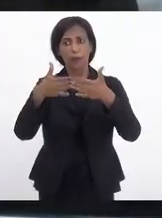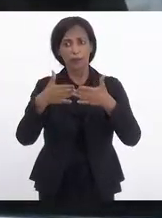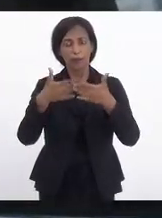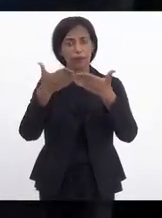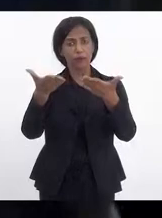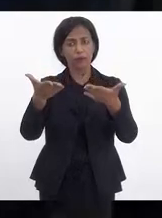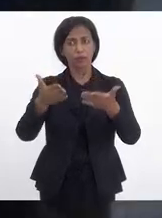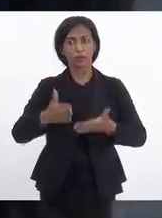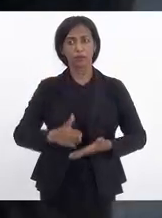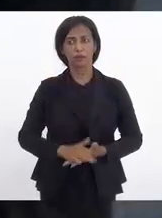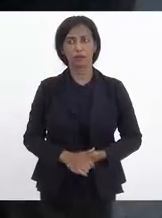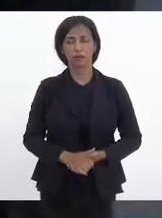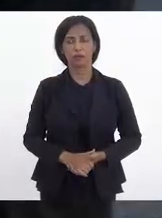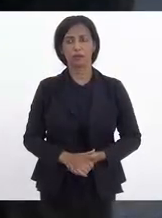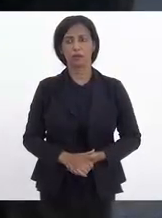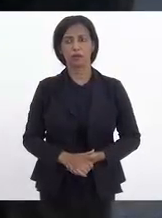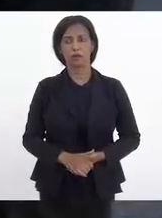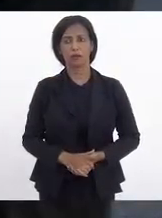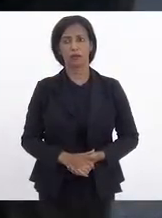favor